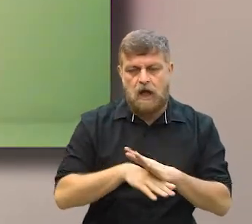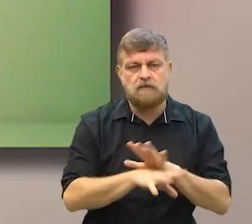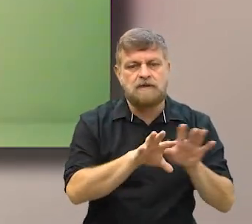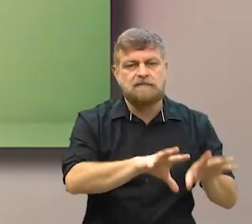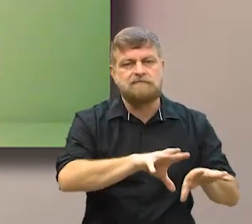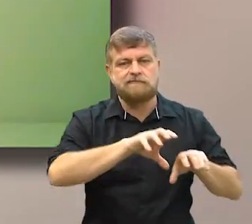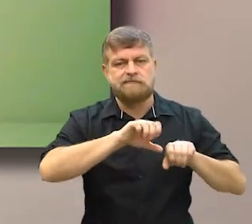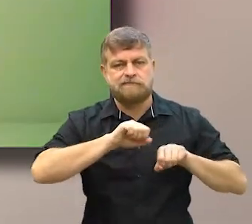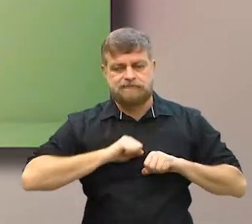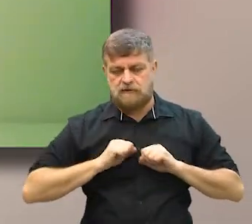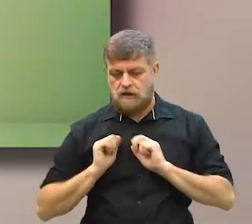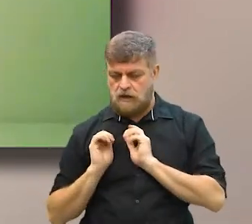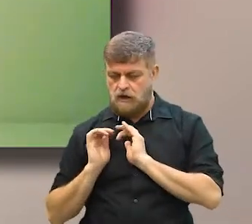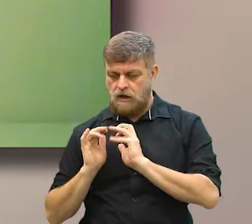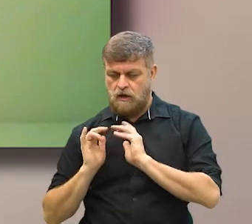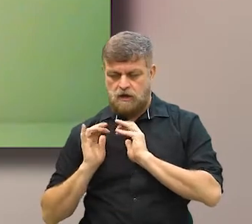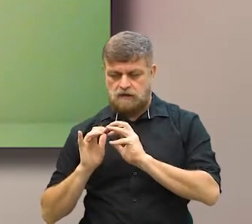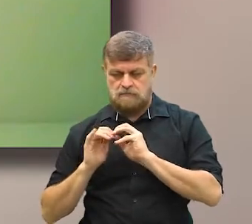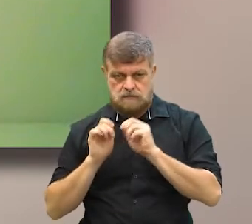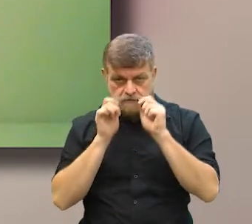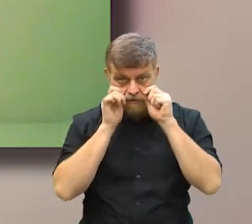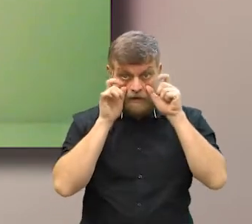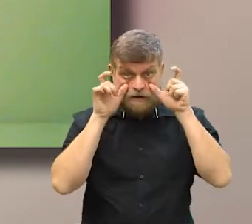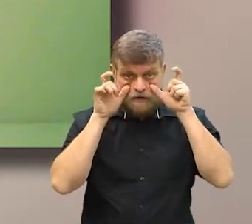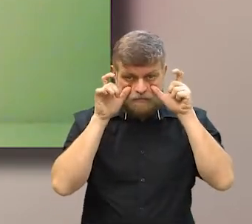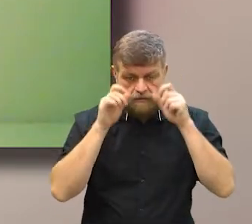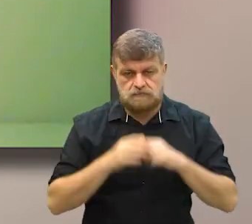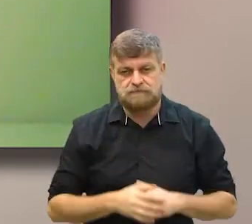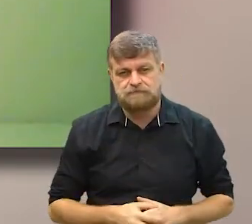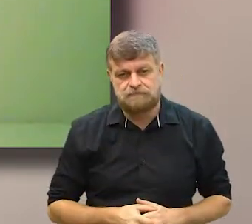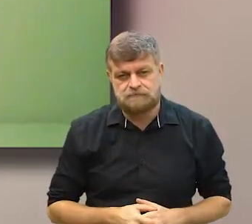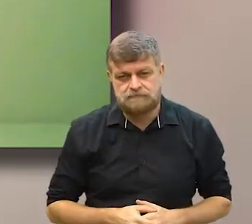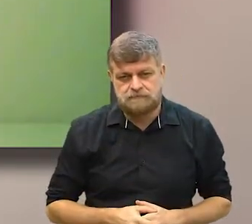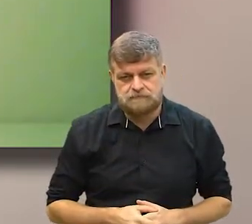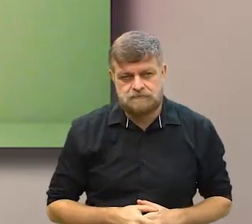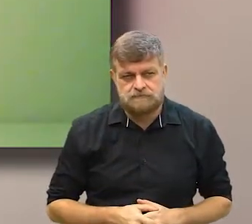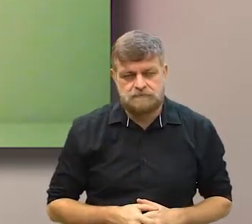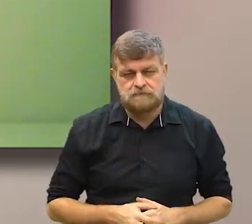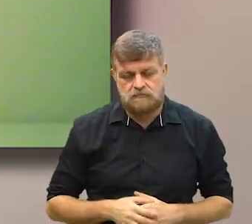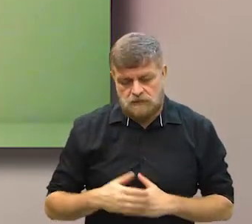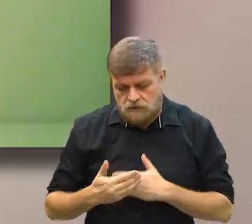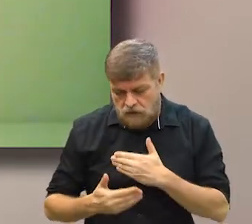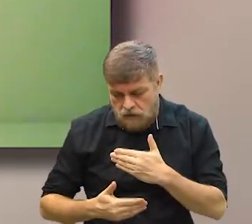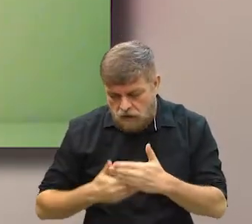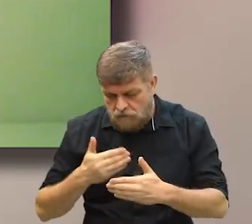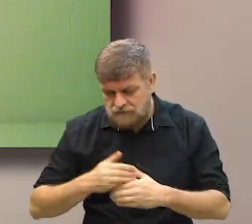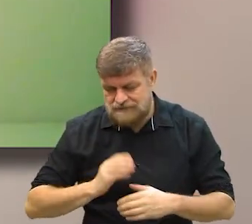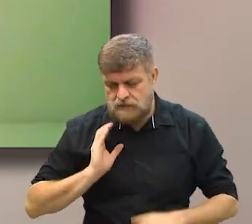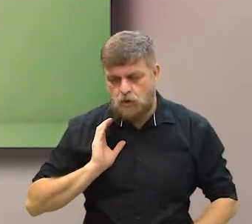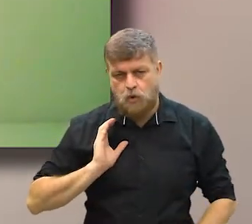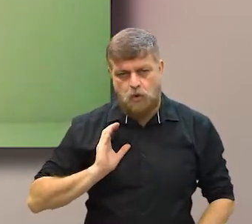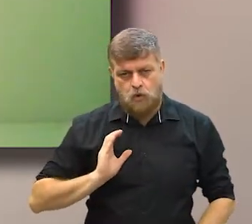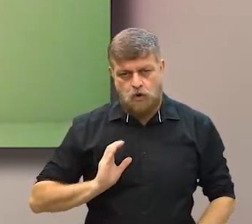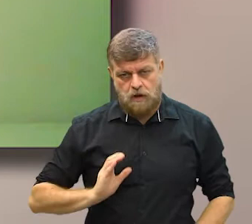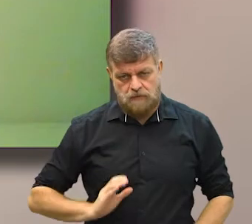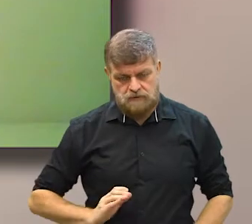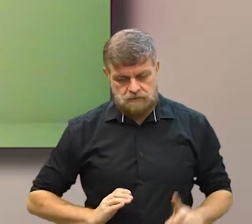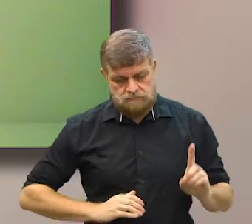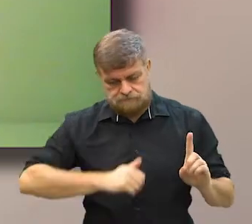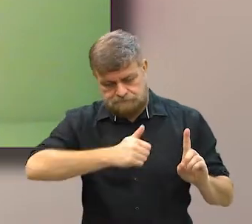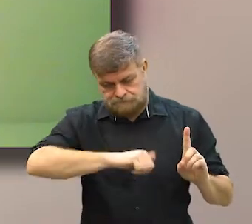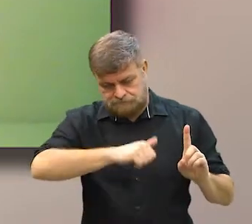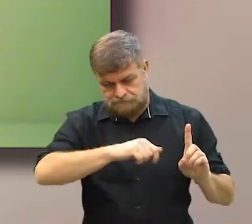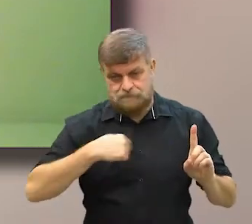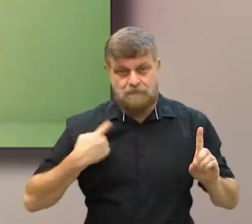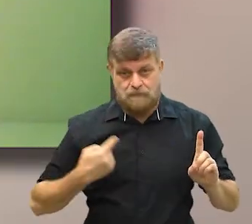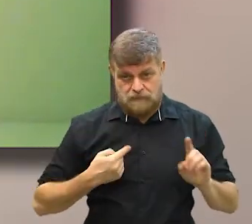facilitando o nosso cérebro a ficar mais acordado na cama do que dormir. Esse é um processo comportamental que explica uma boa